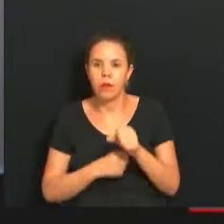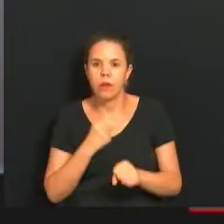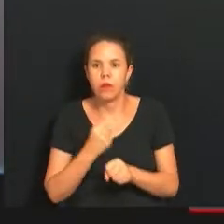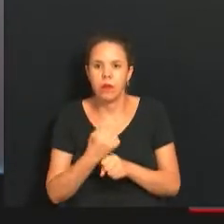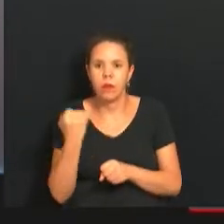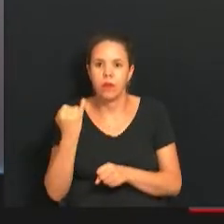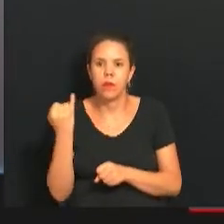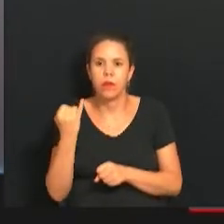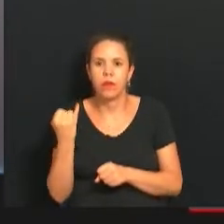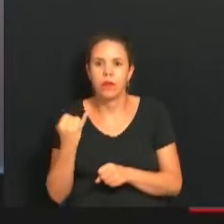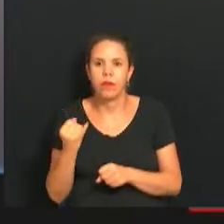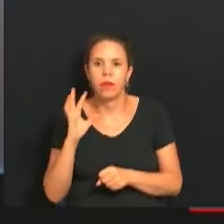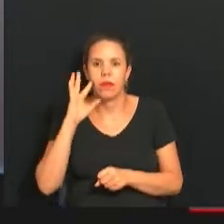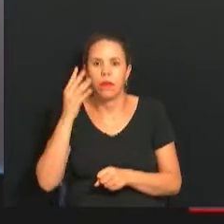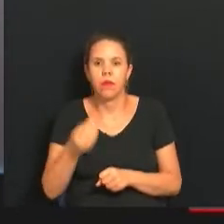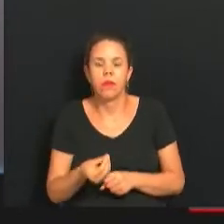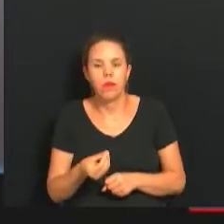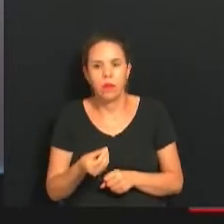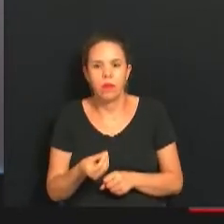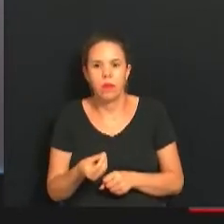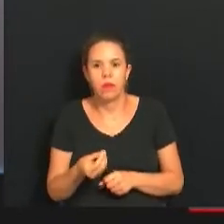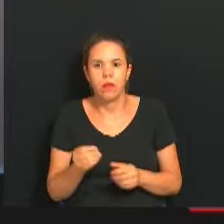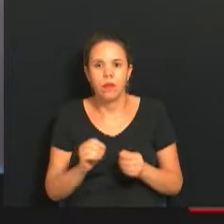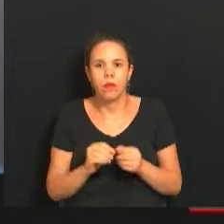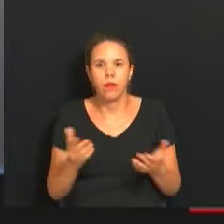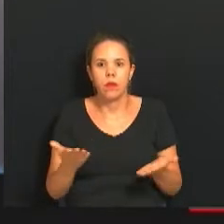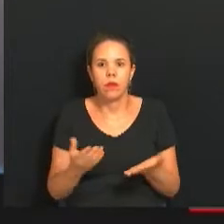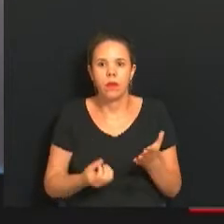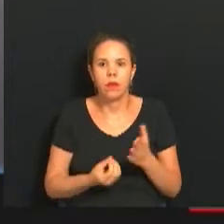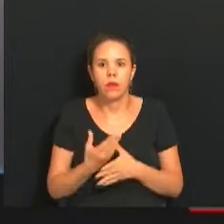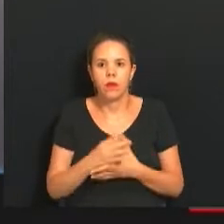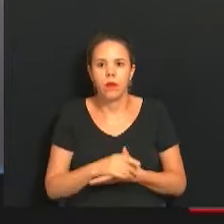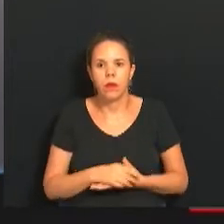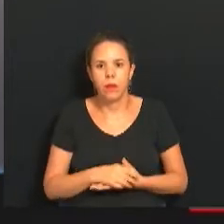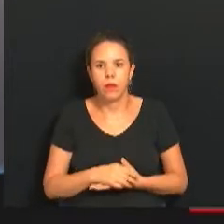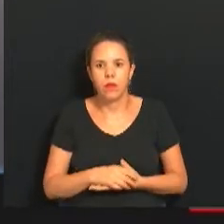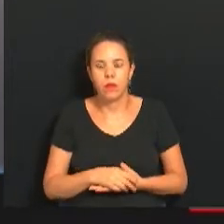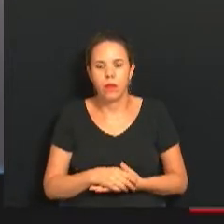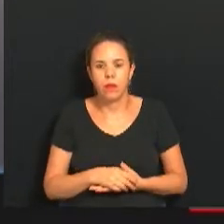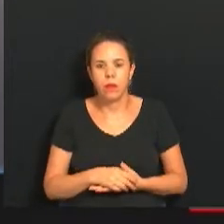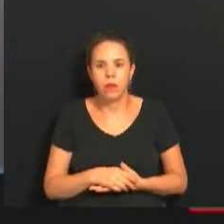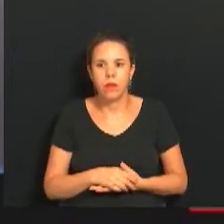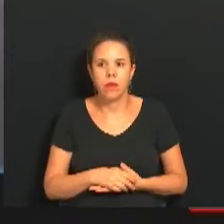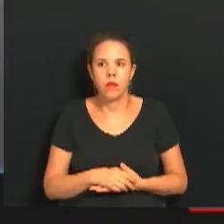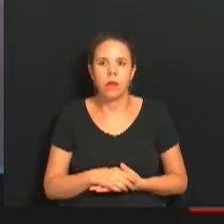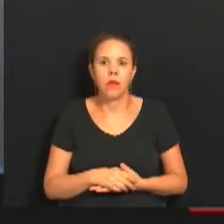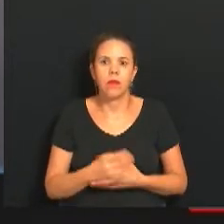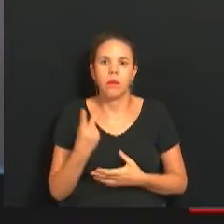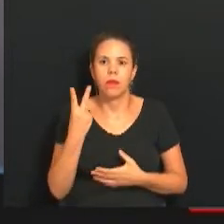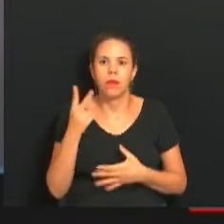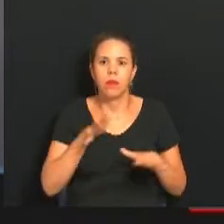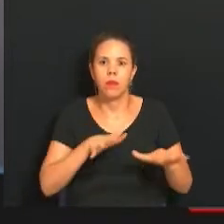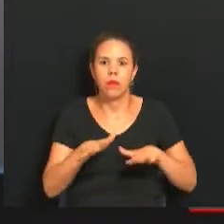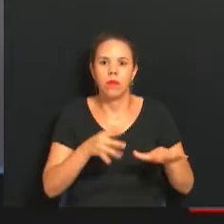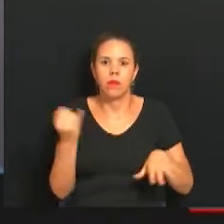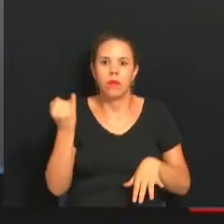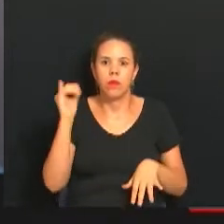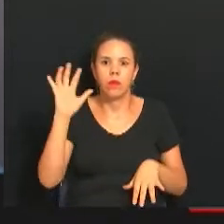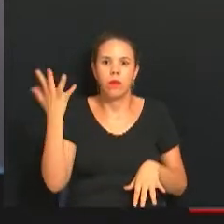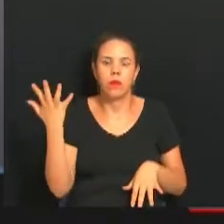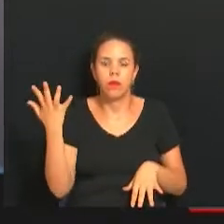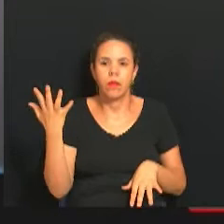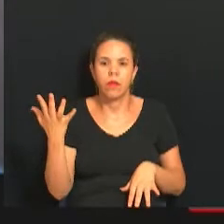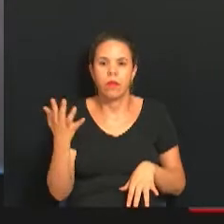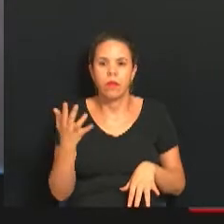importante para a gente entender o que está acontecendo hoje. 2014 é o ano em que dois movimentos importantes acontecem na